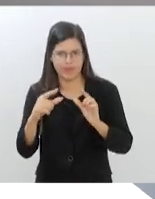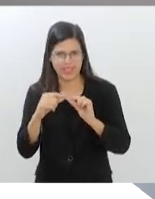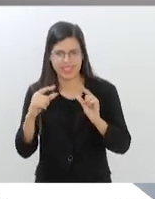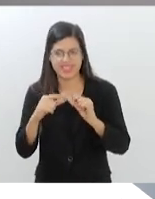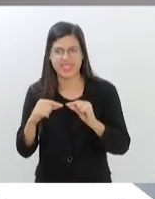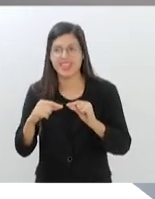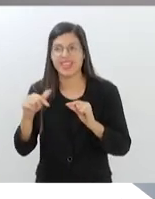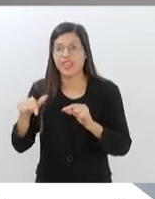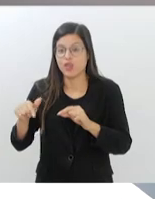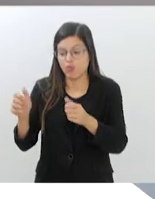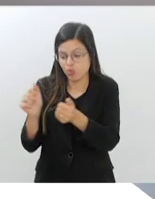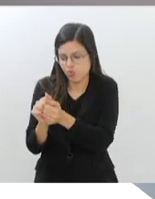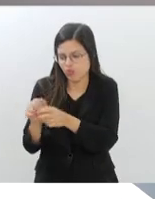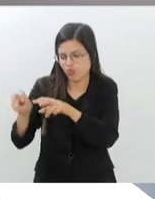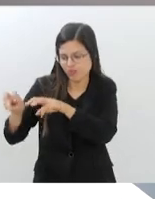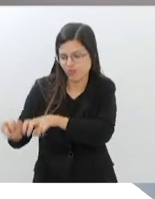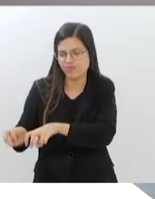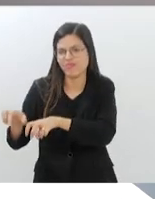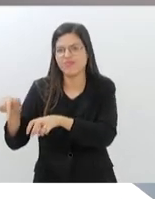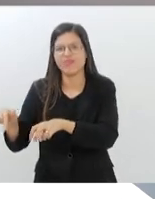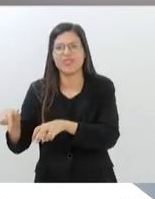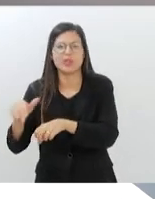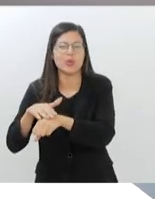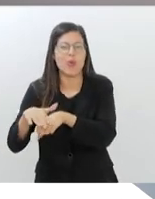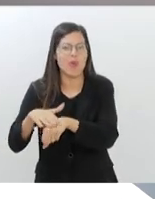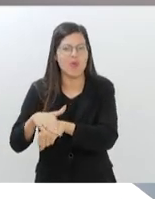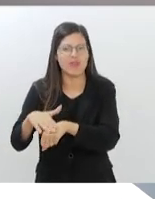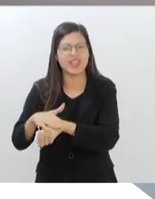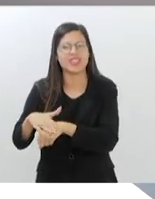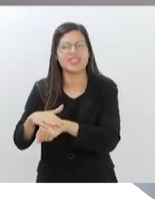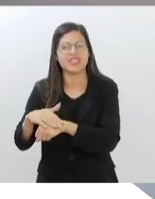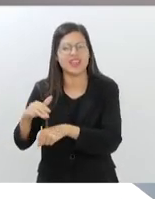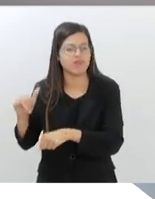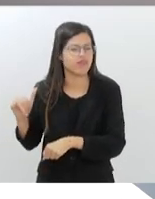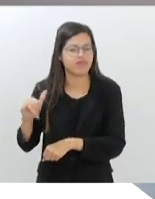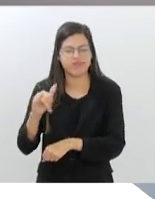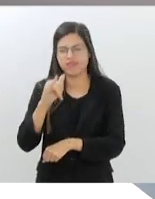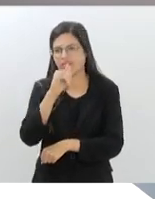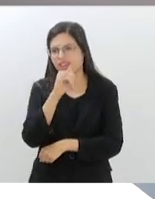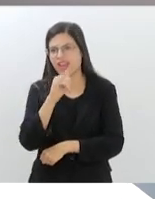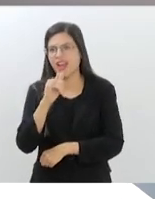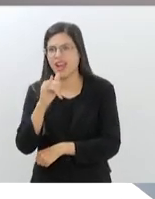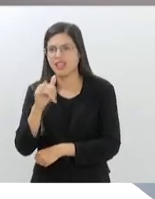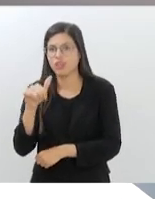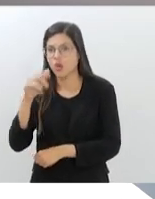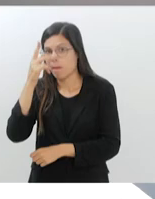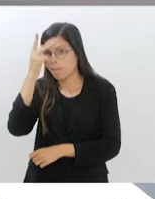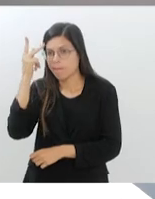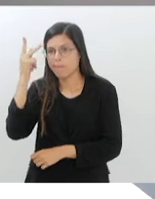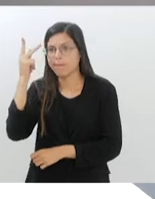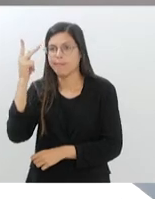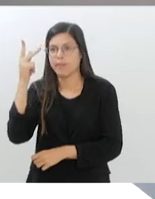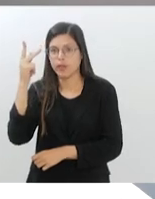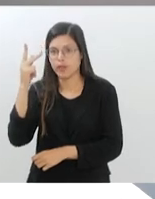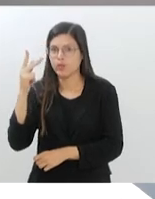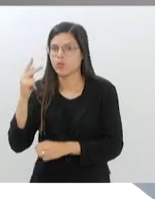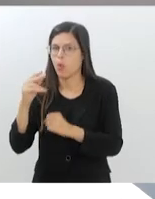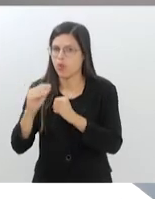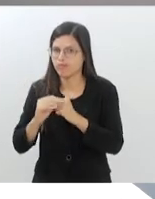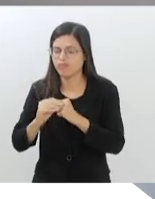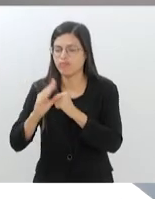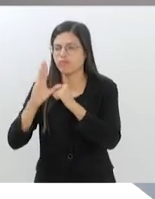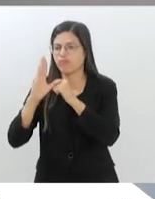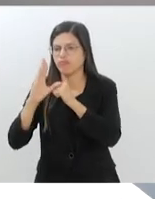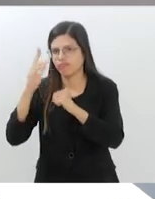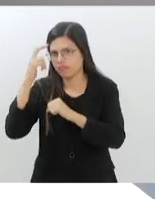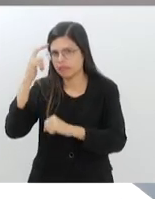a viagem inteirinha n e até uma pessoa muito ilustrada ponto de vista temático